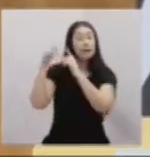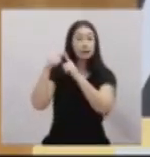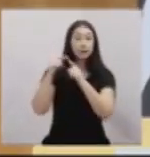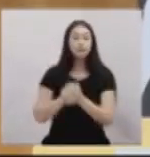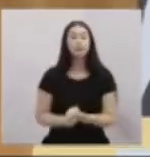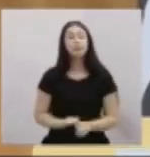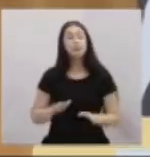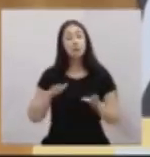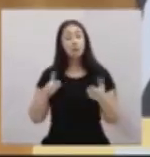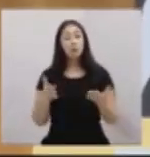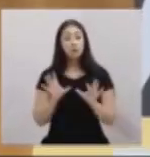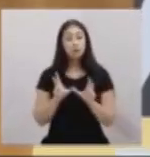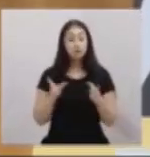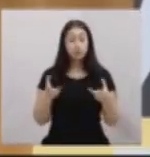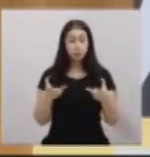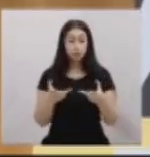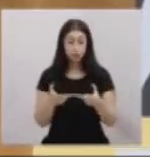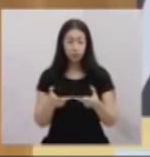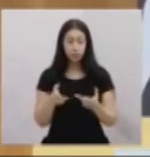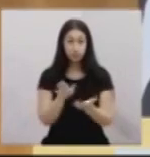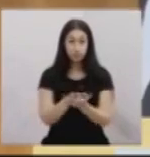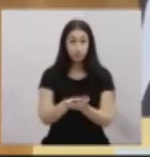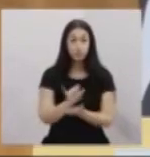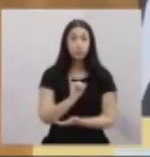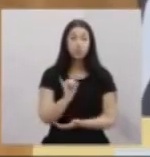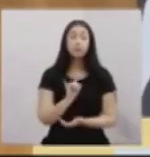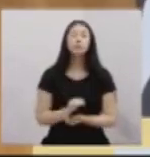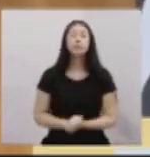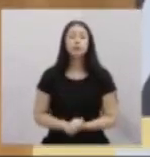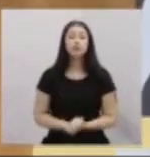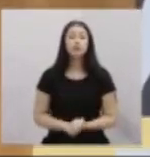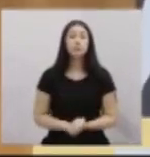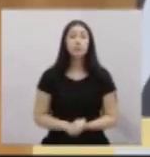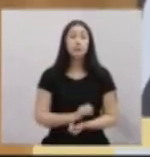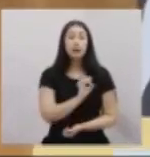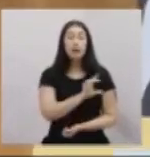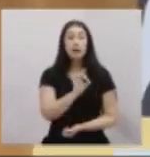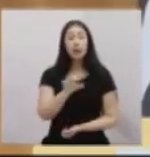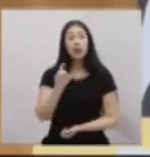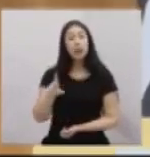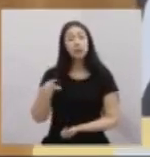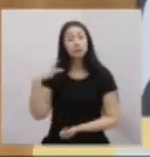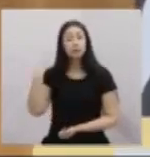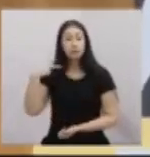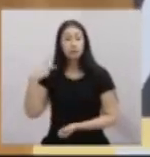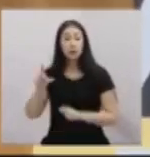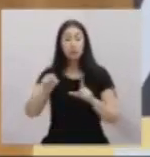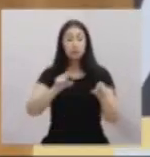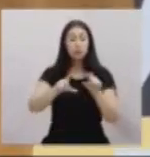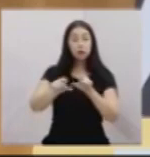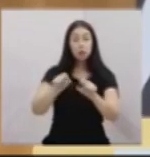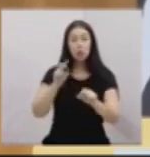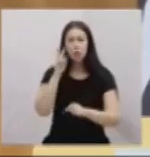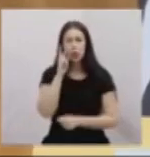Câmara Municipal, por intermédio da escolha individual de cada vereador,